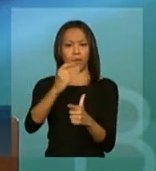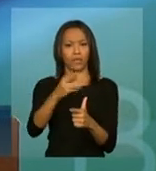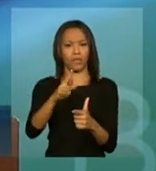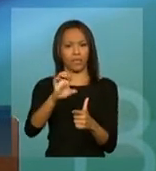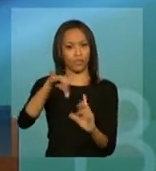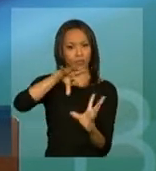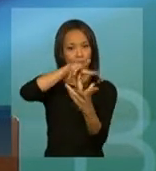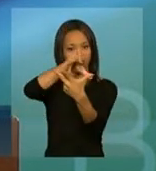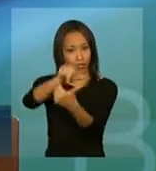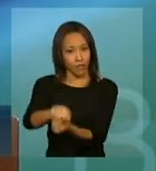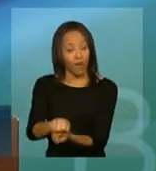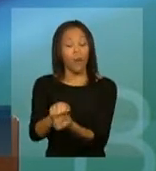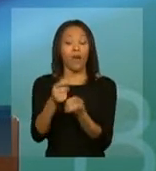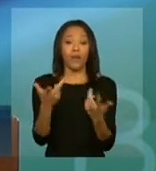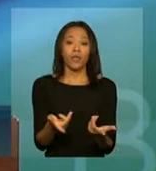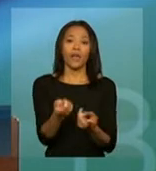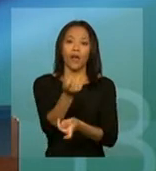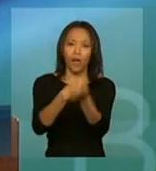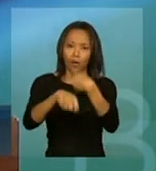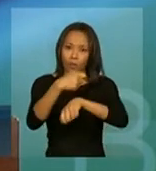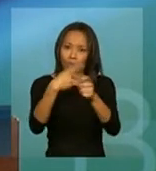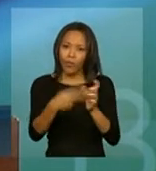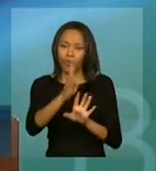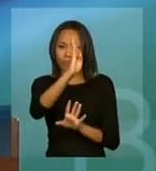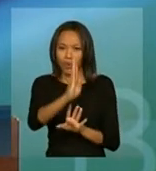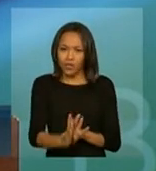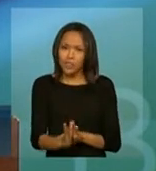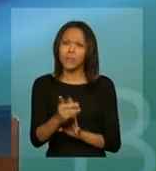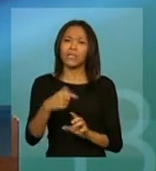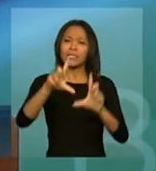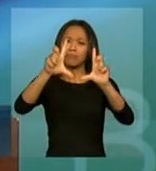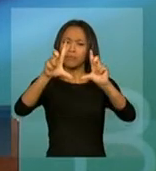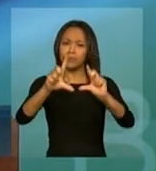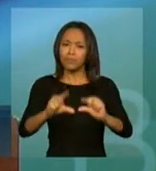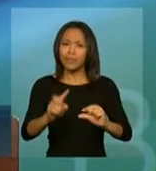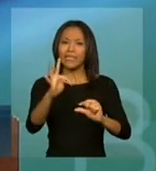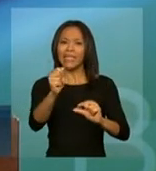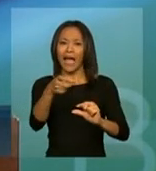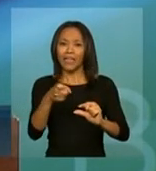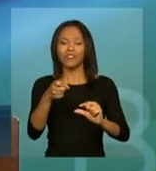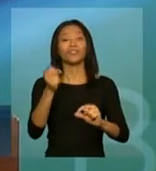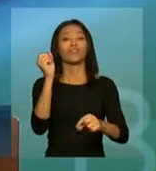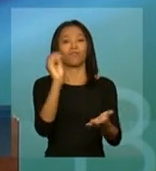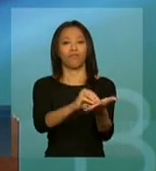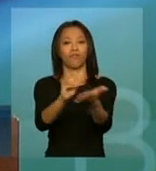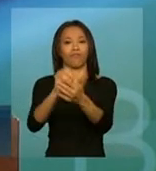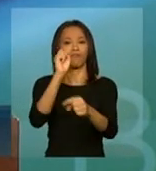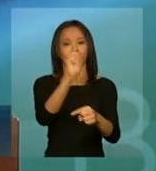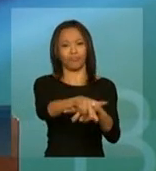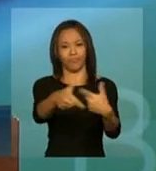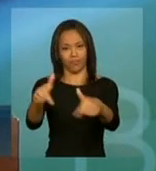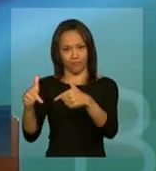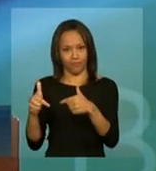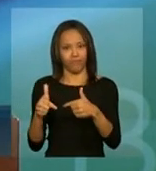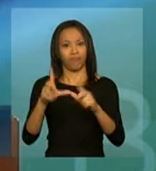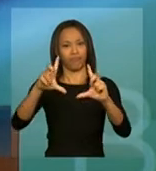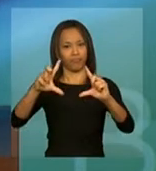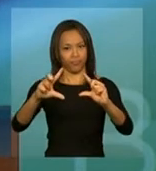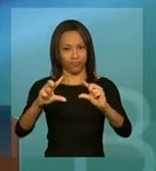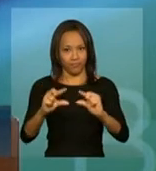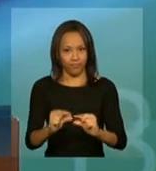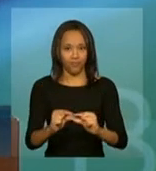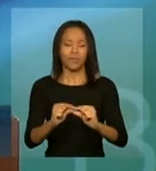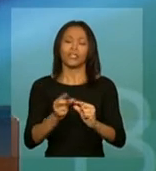nota o fato de que a economia brasileira apresenta as menores taxas de desemprego de sua história, numa conjuntura de elevada